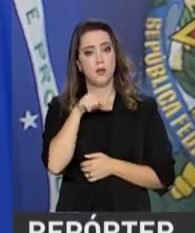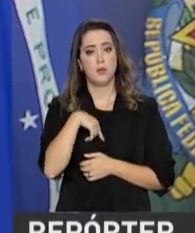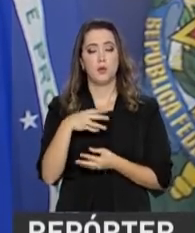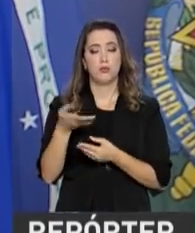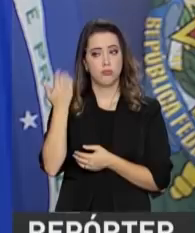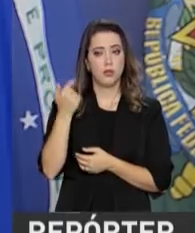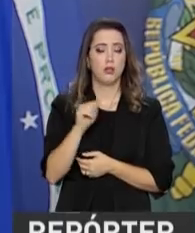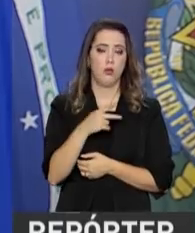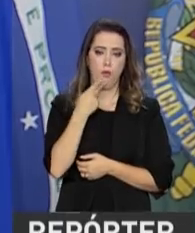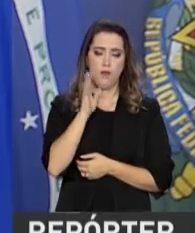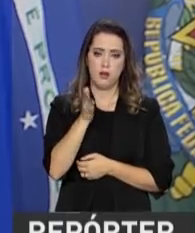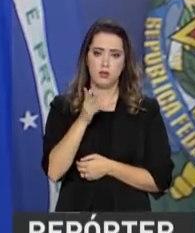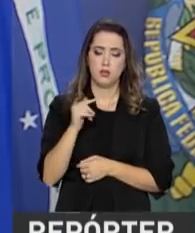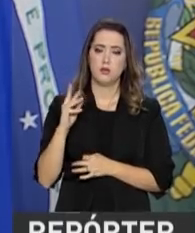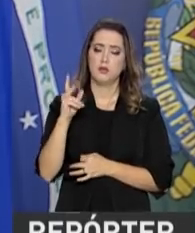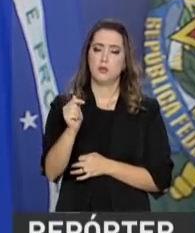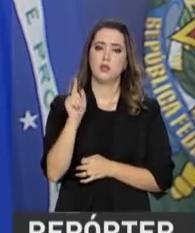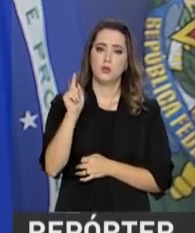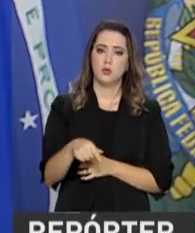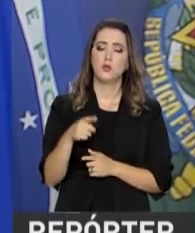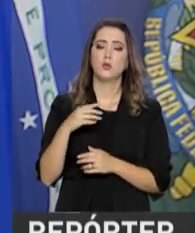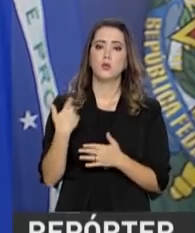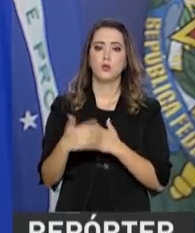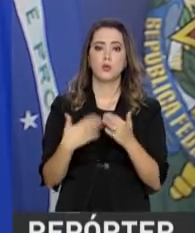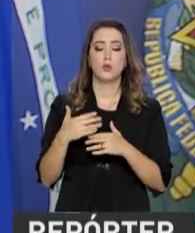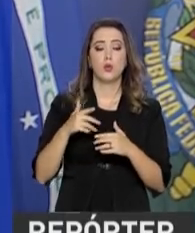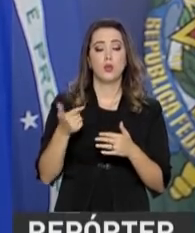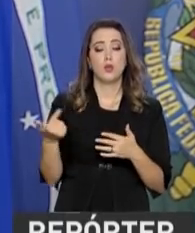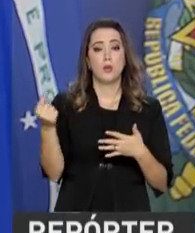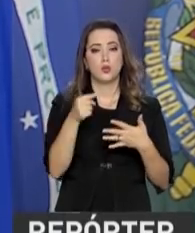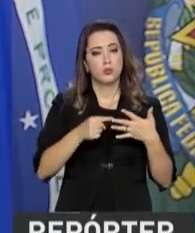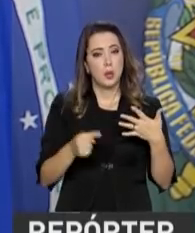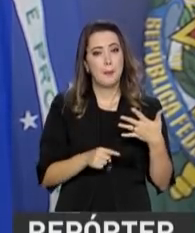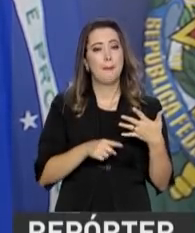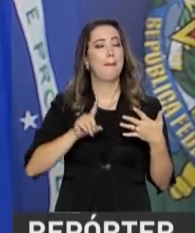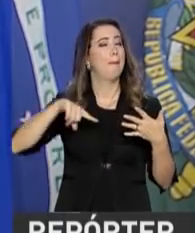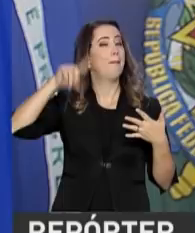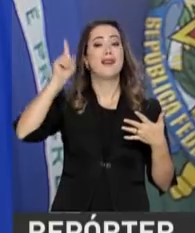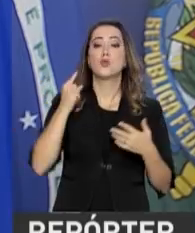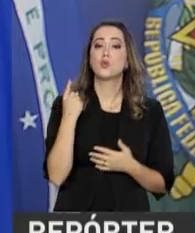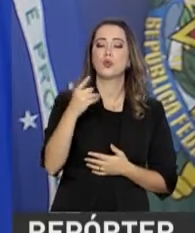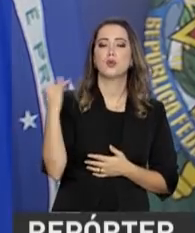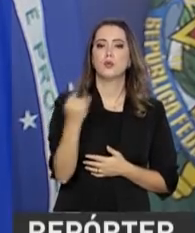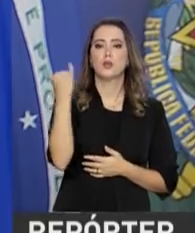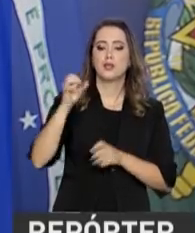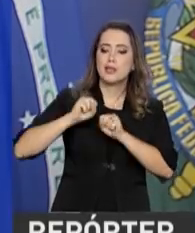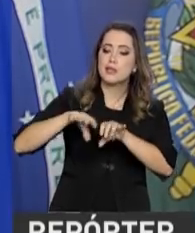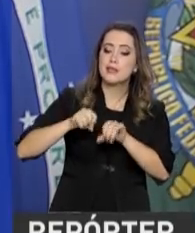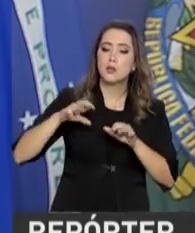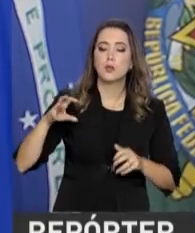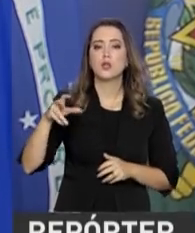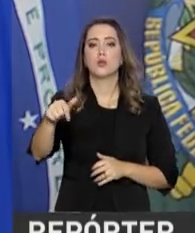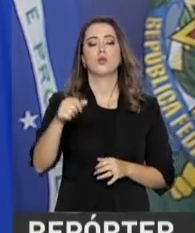dei. E para tudo isso, a chave, na verdade, além de muitas outras, é uma fundamental: educação para todos